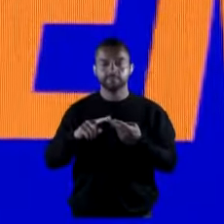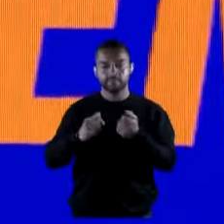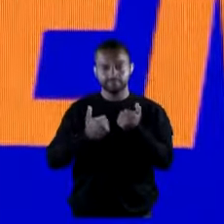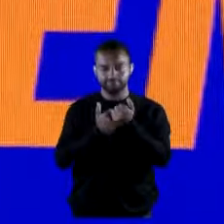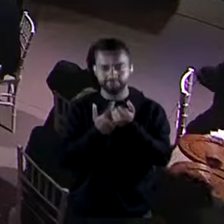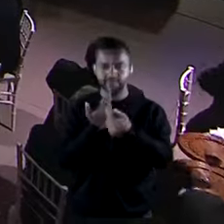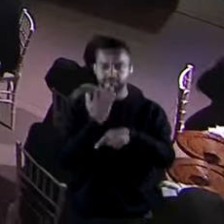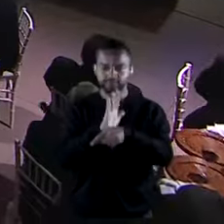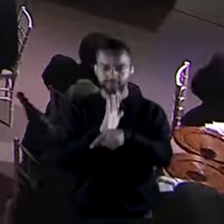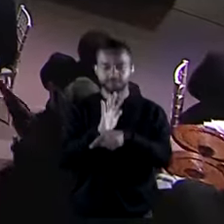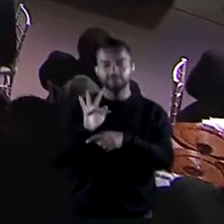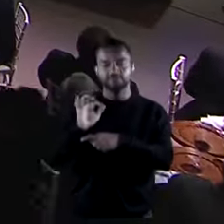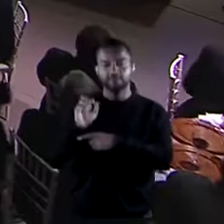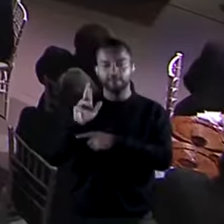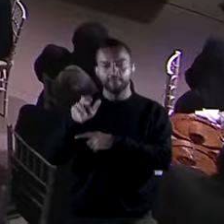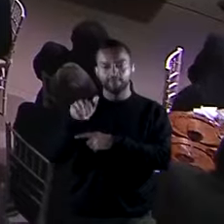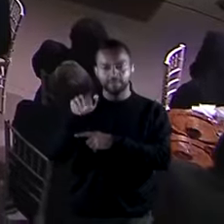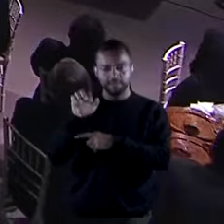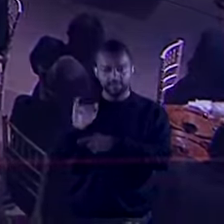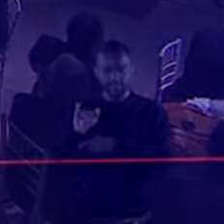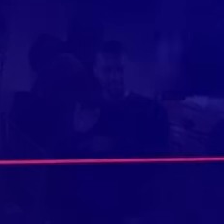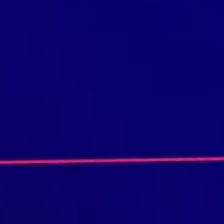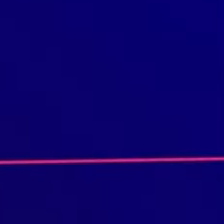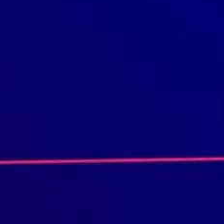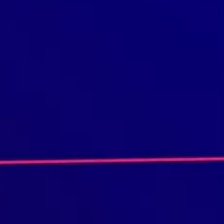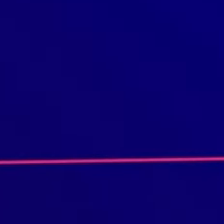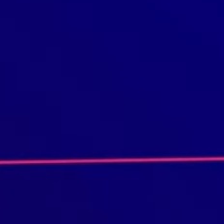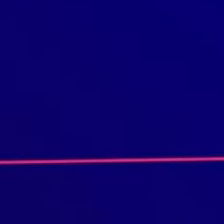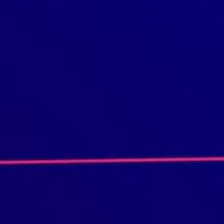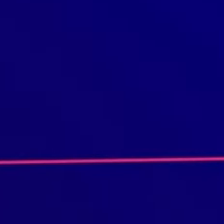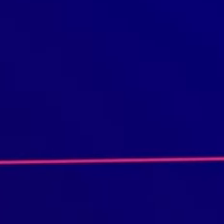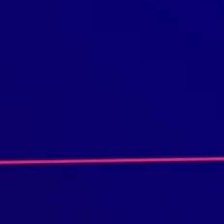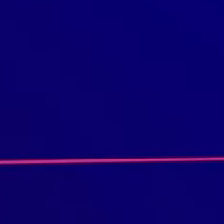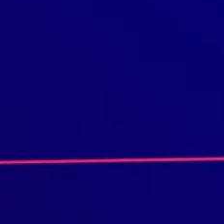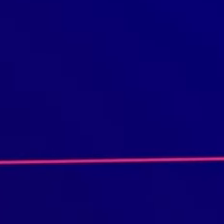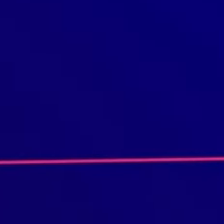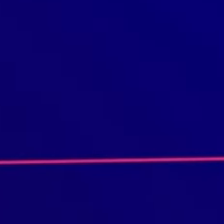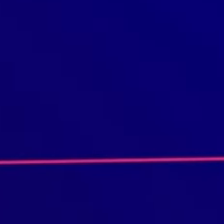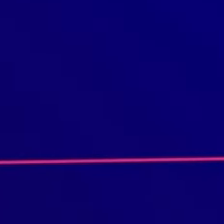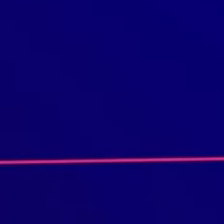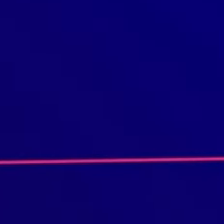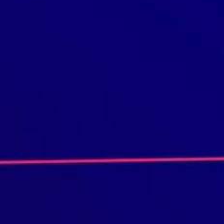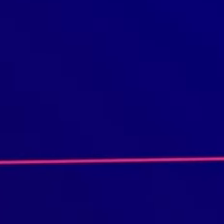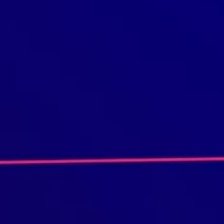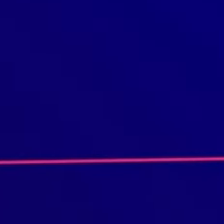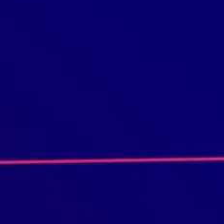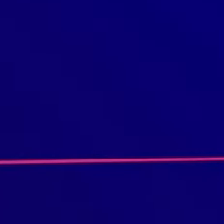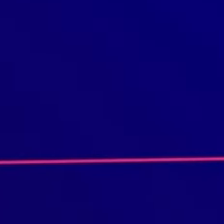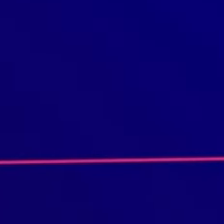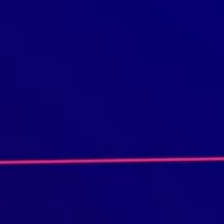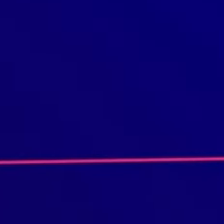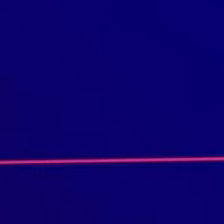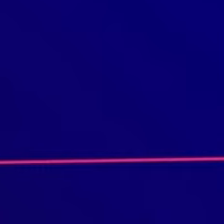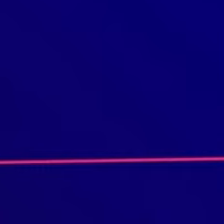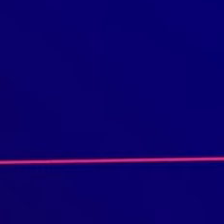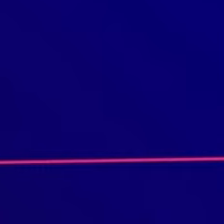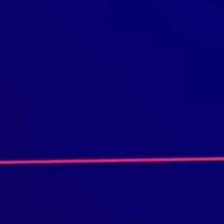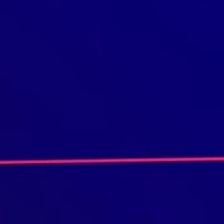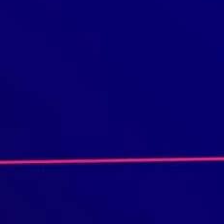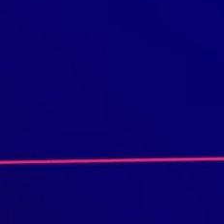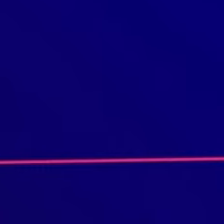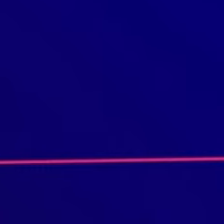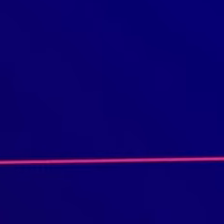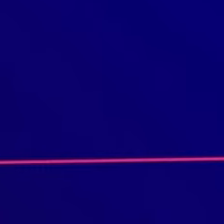assistente Fabrine Bevilacqua e a VAR Daiane Muniz dos Santos. Recebam também aqui os nossos parabéns,